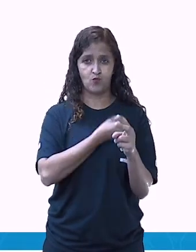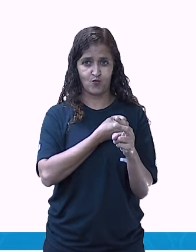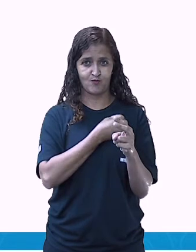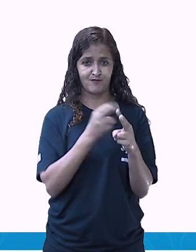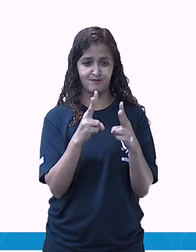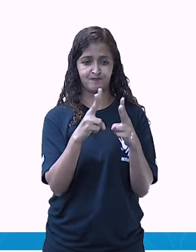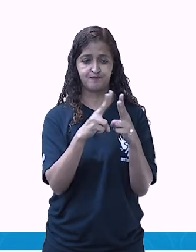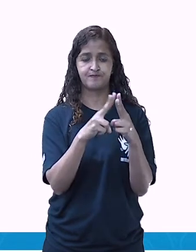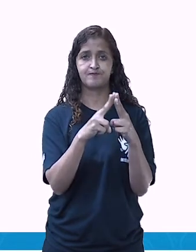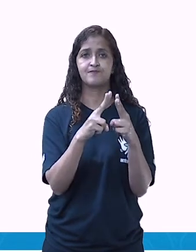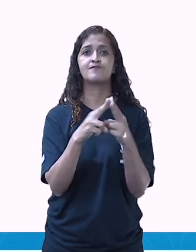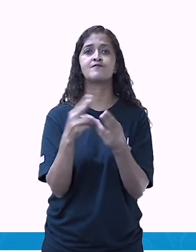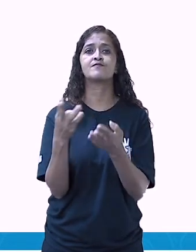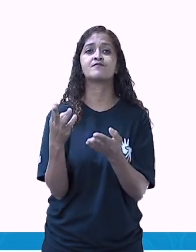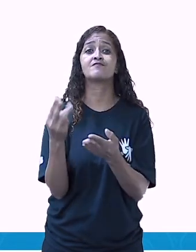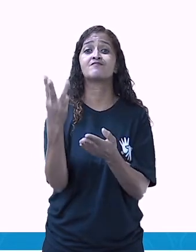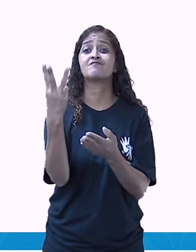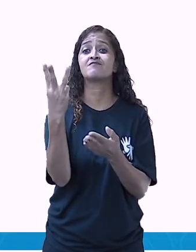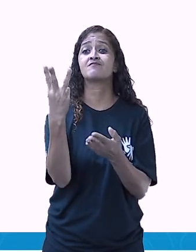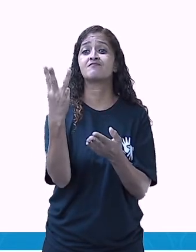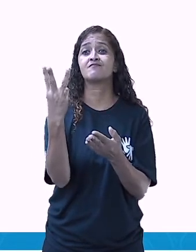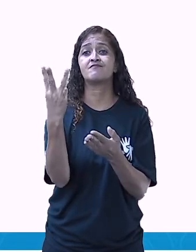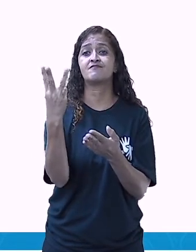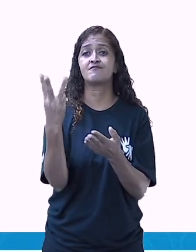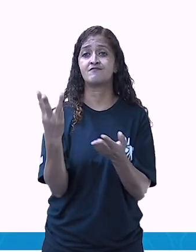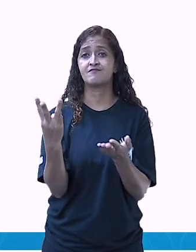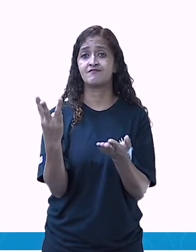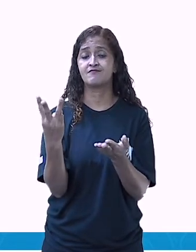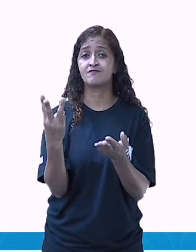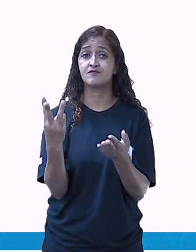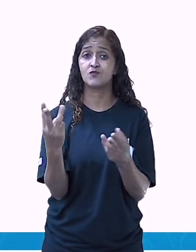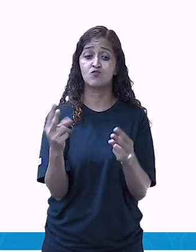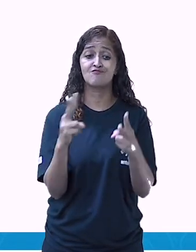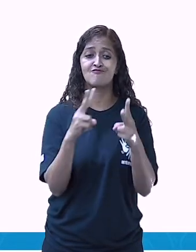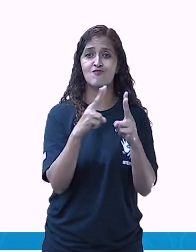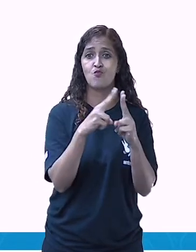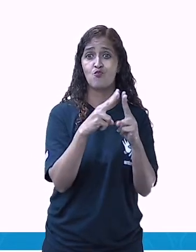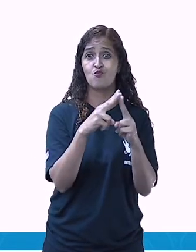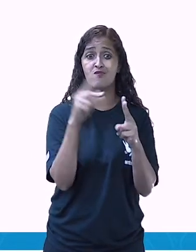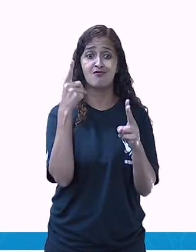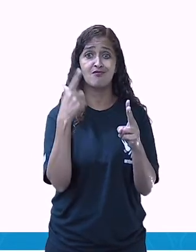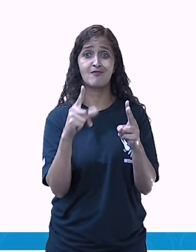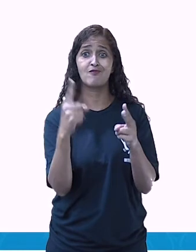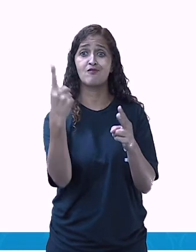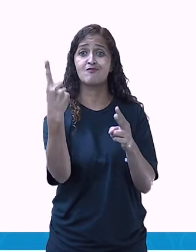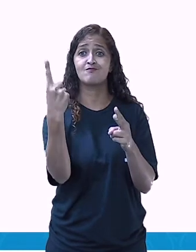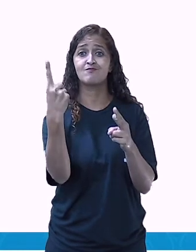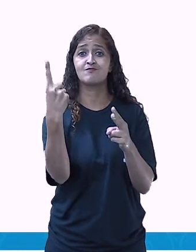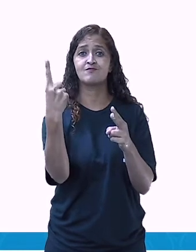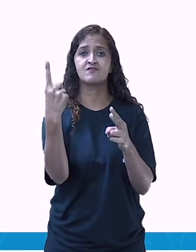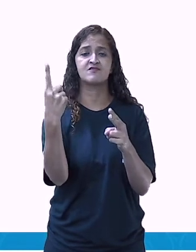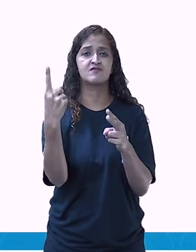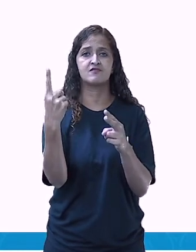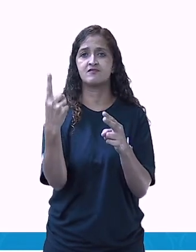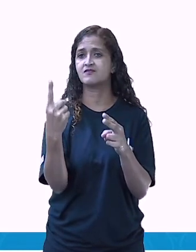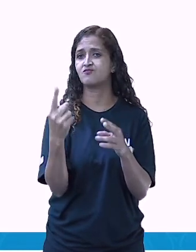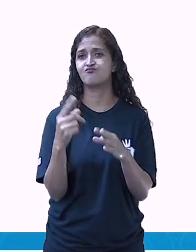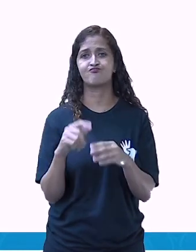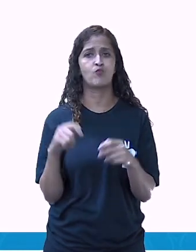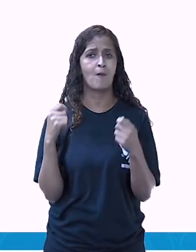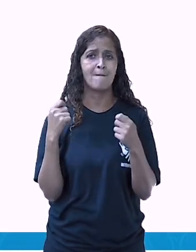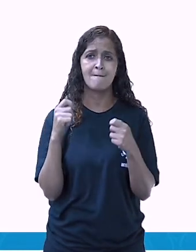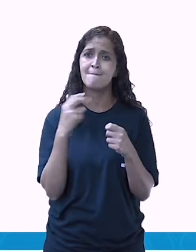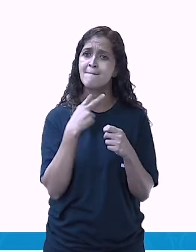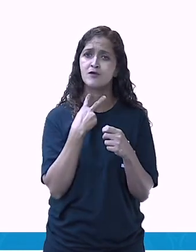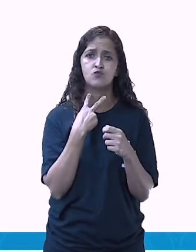par. O número 3, eu fiz um par, mas sobrou 1. Não pode sobrar, é